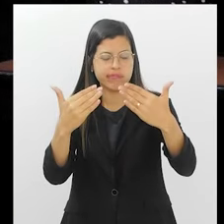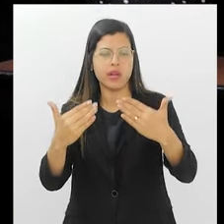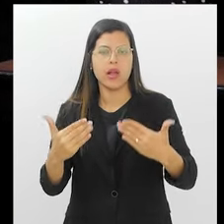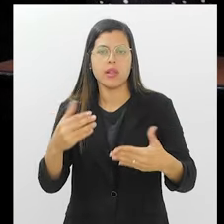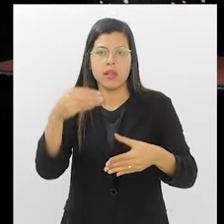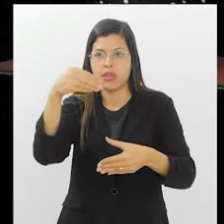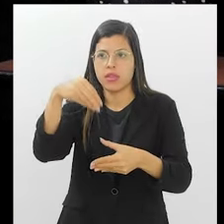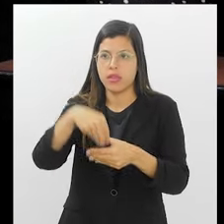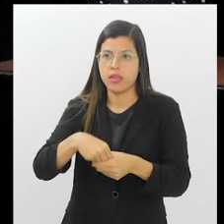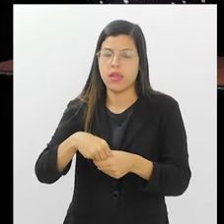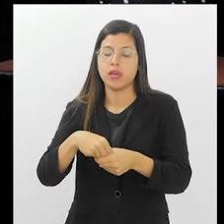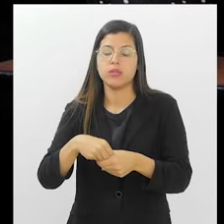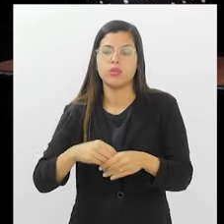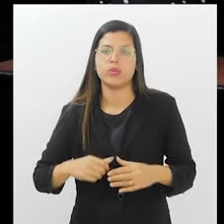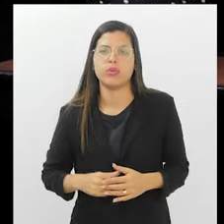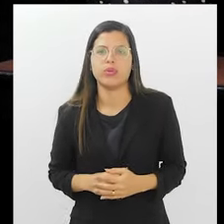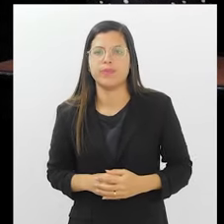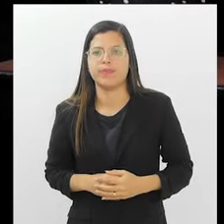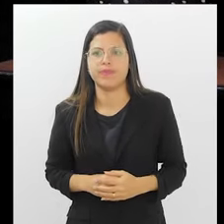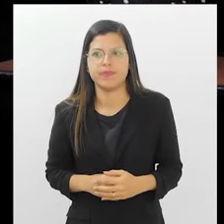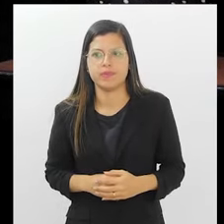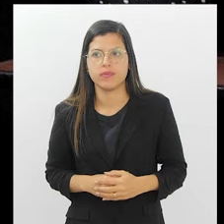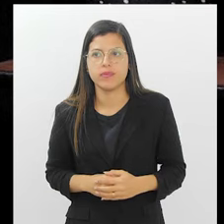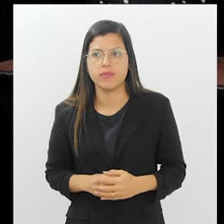está incluído dentro